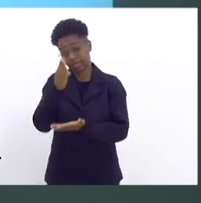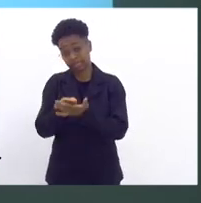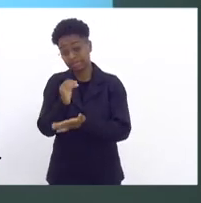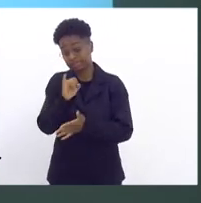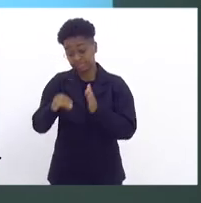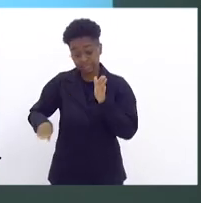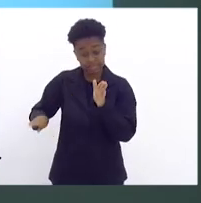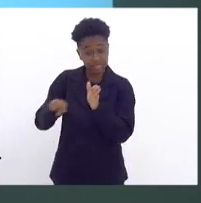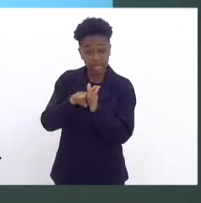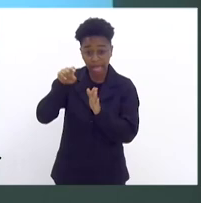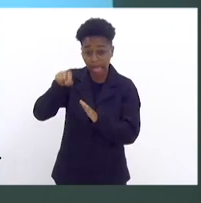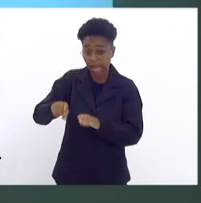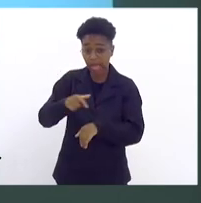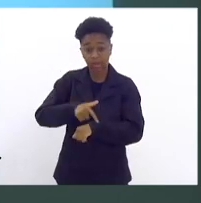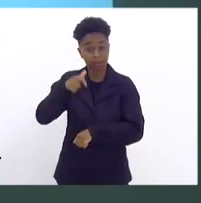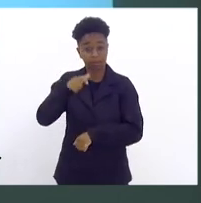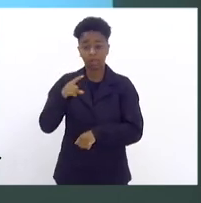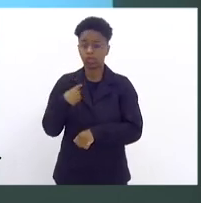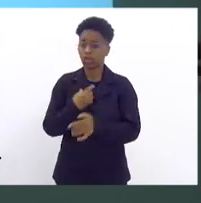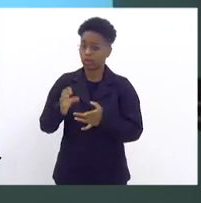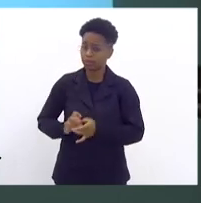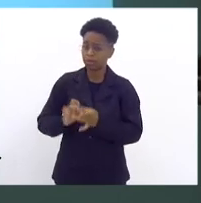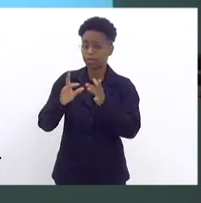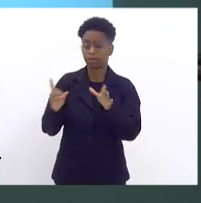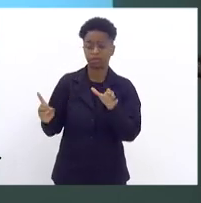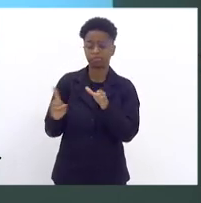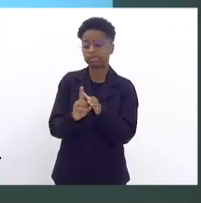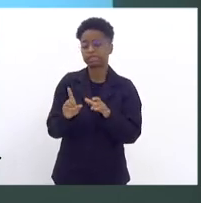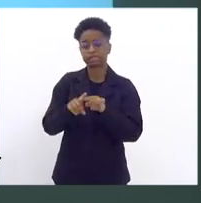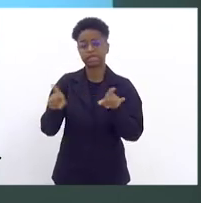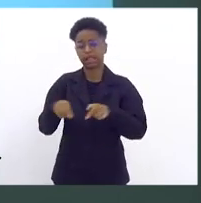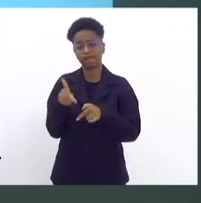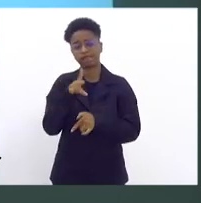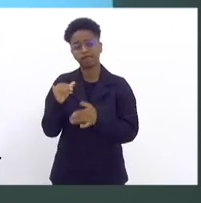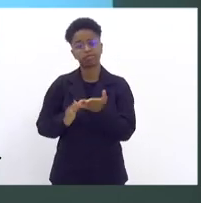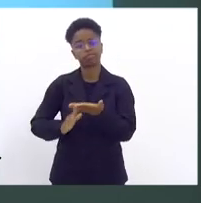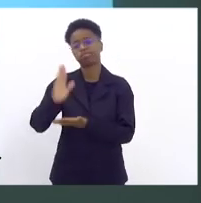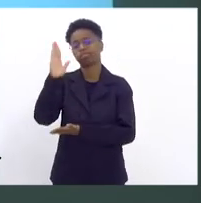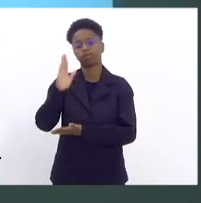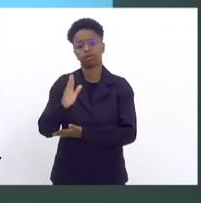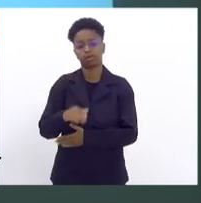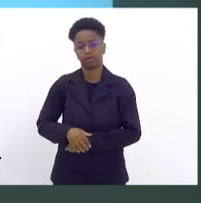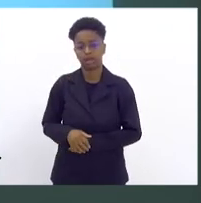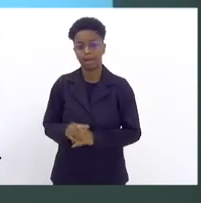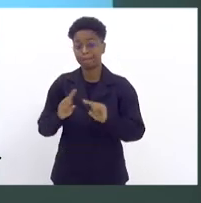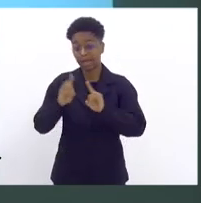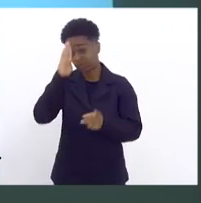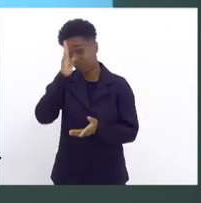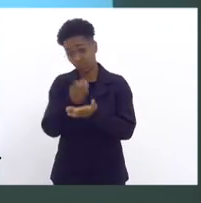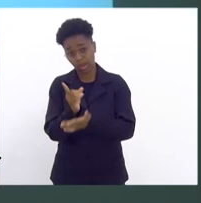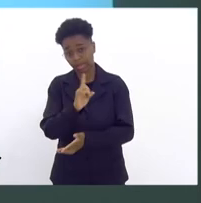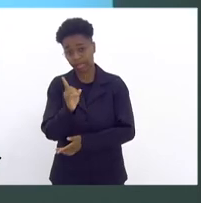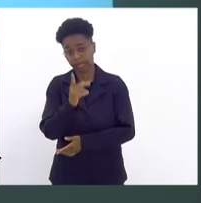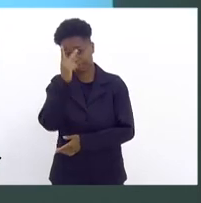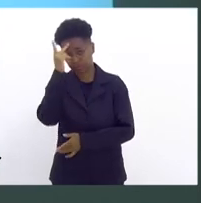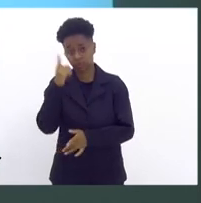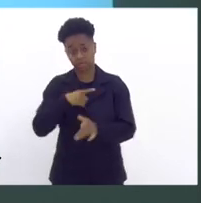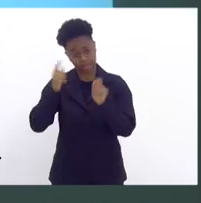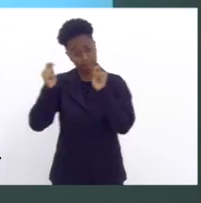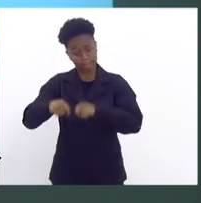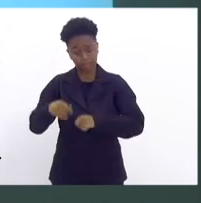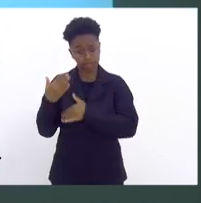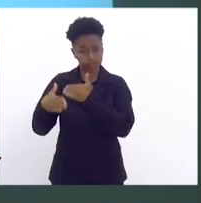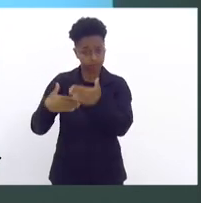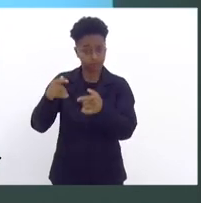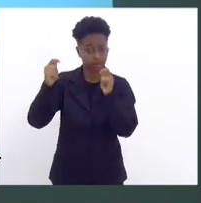chegaram ali a gente permite que eles estejam em sala e eles vão passar e não acreditam que essas pessoas sejam capa desenvolviabilidades e